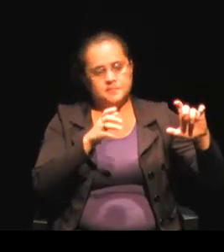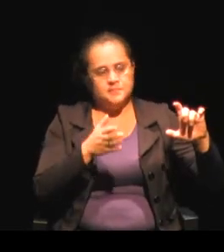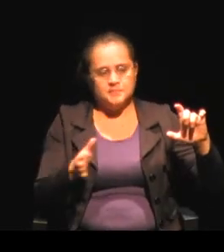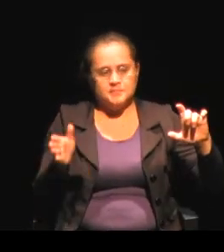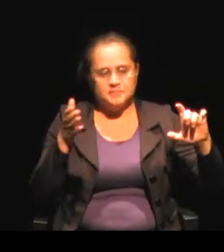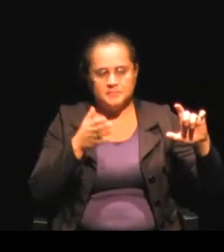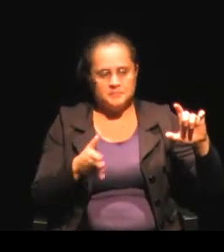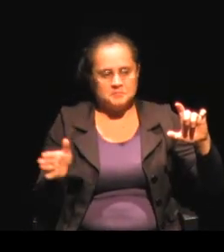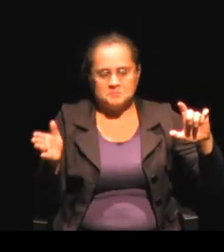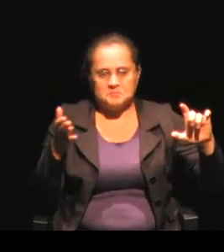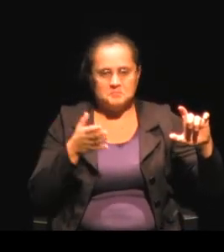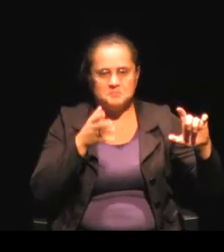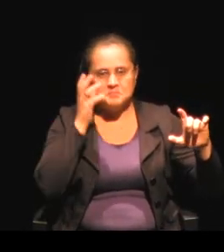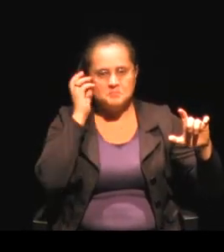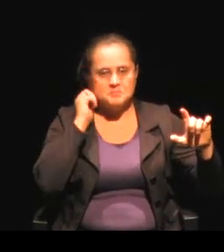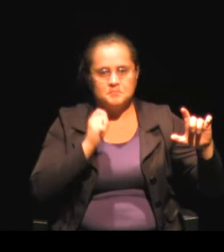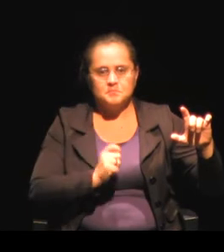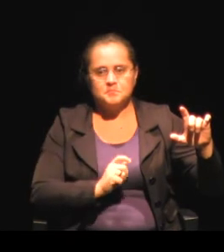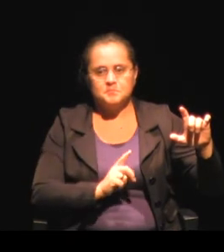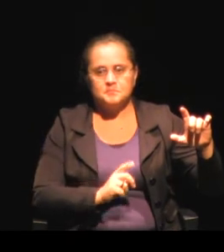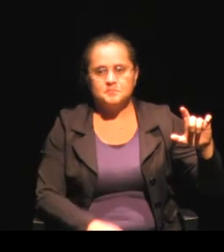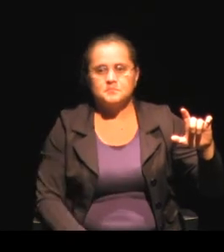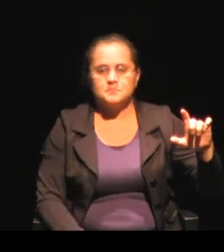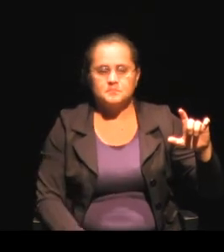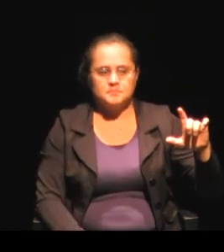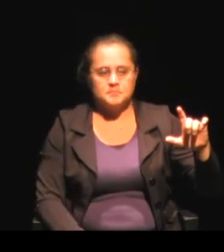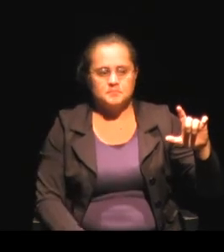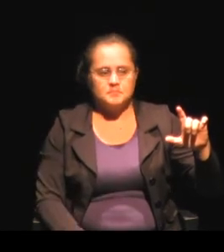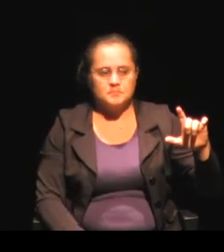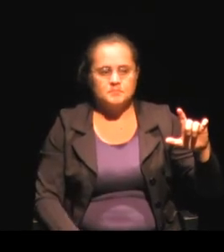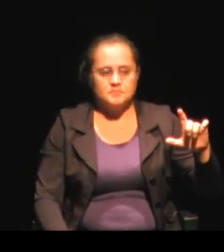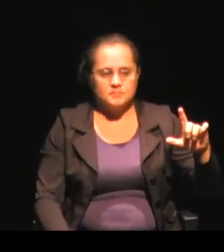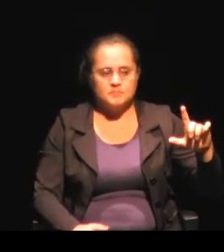no teto, com paisagismo também do